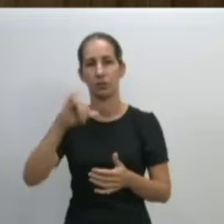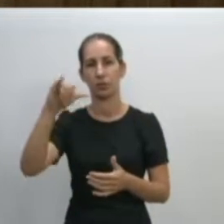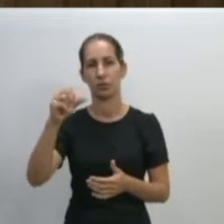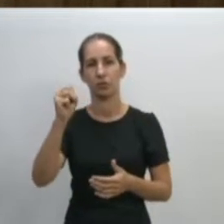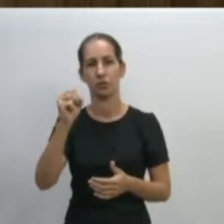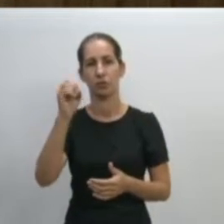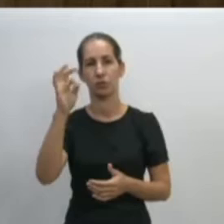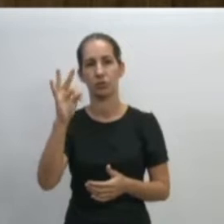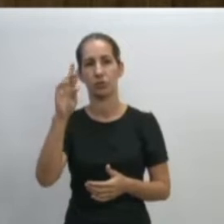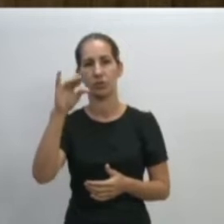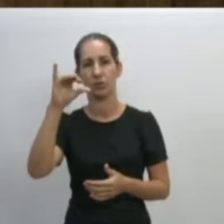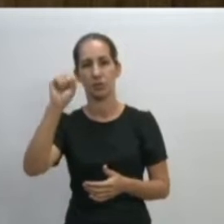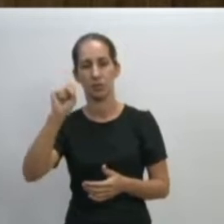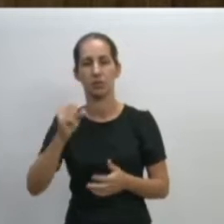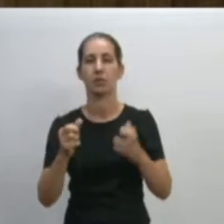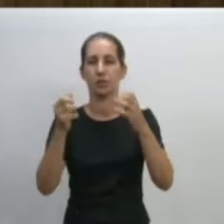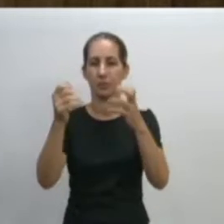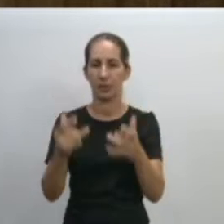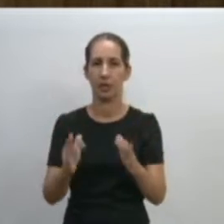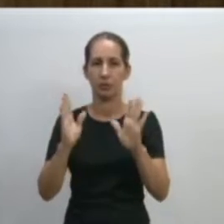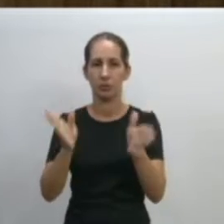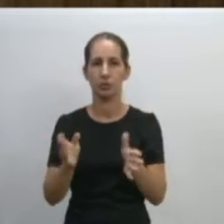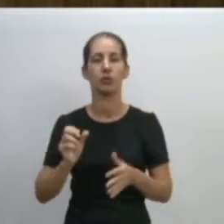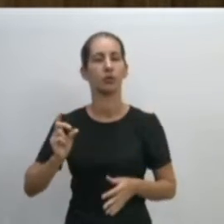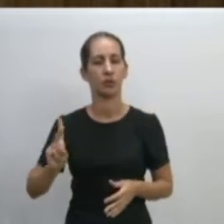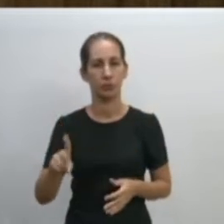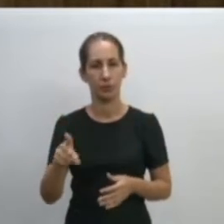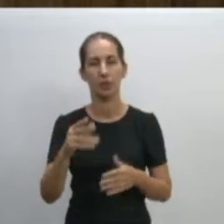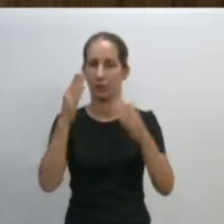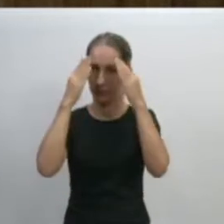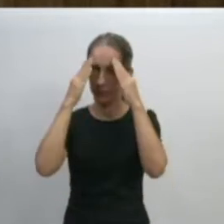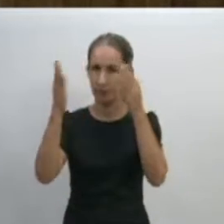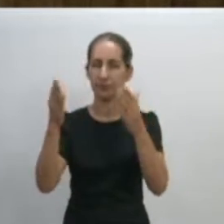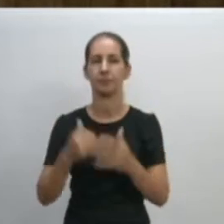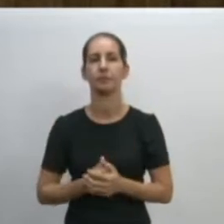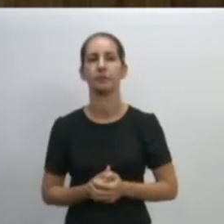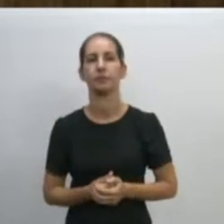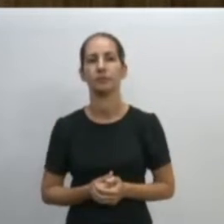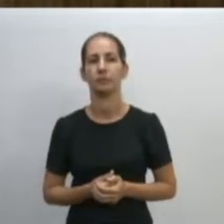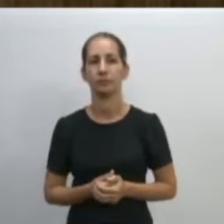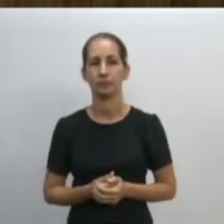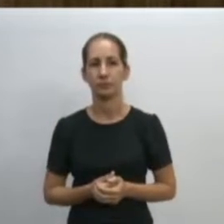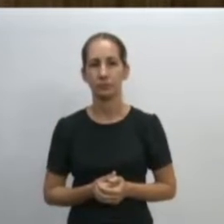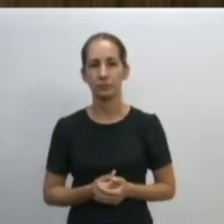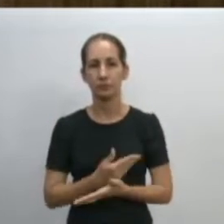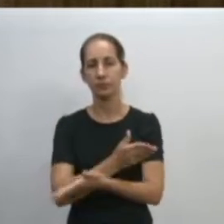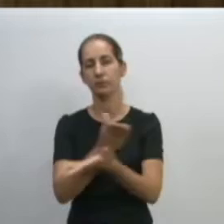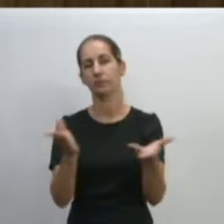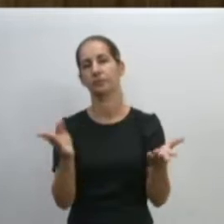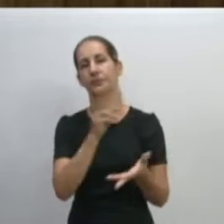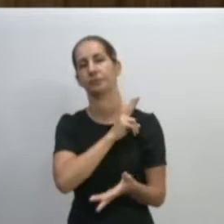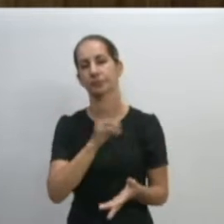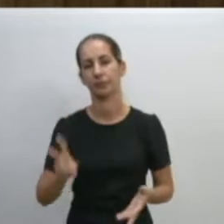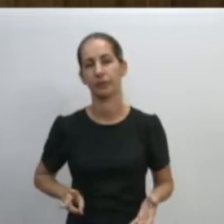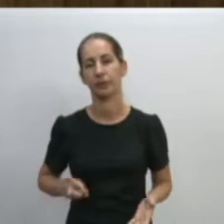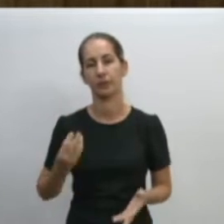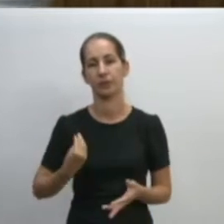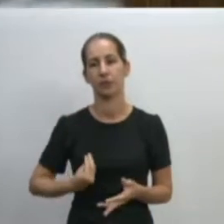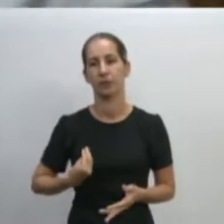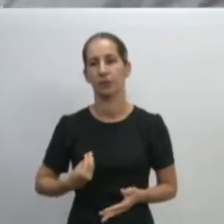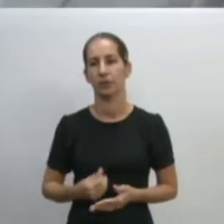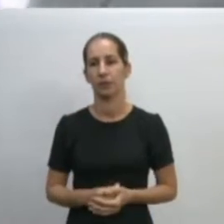Justis. Então fica relatado, vamos até o final. Muito obrigado a todos os vereadores aqui presentes.